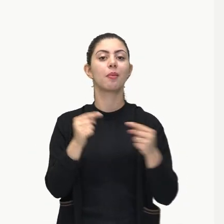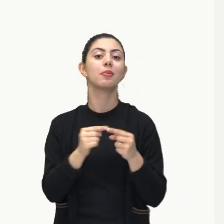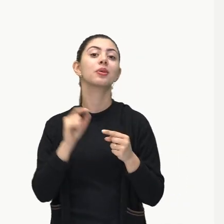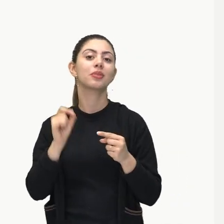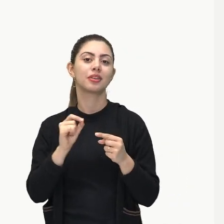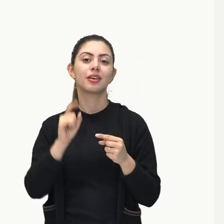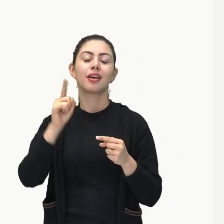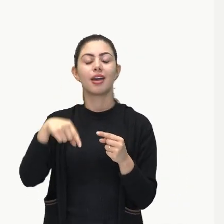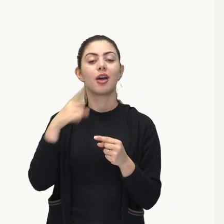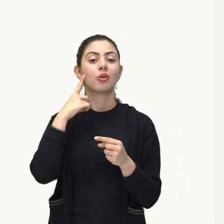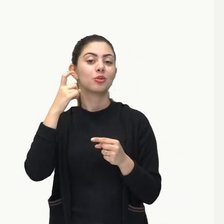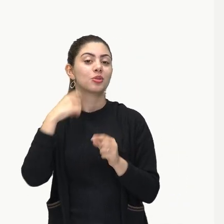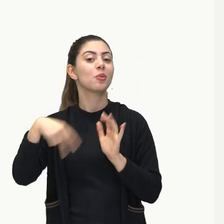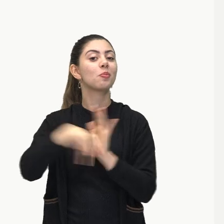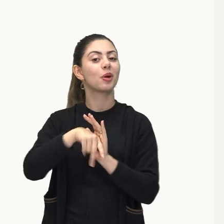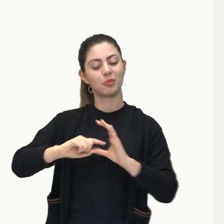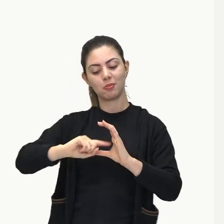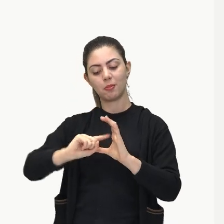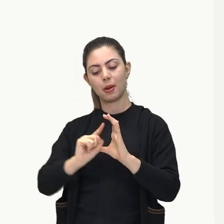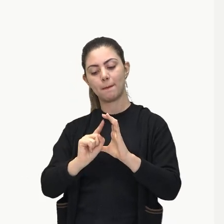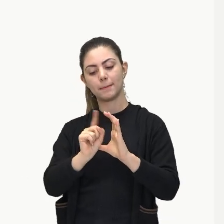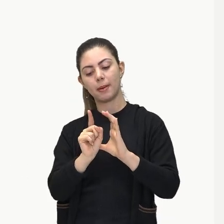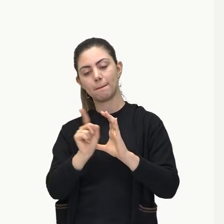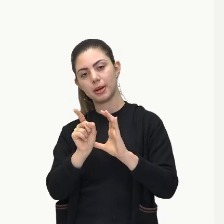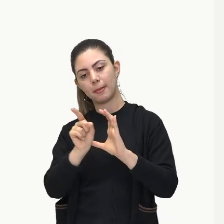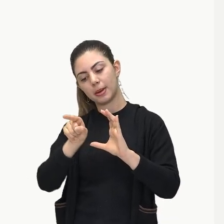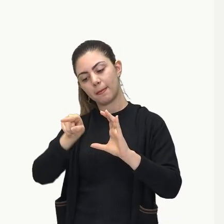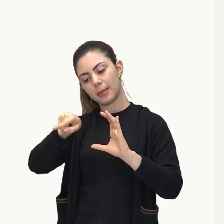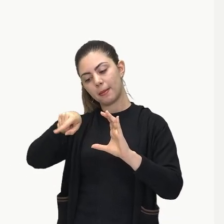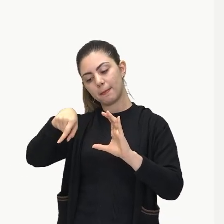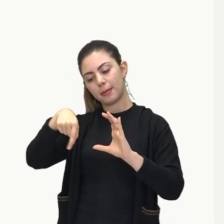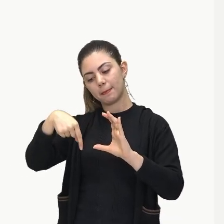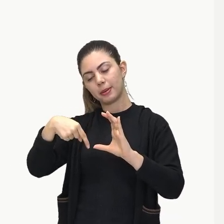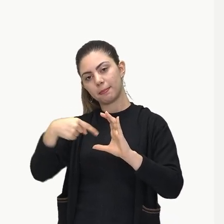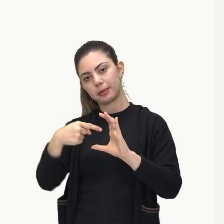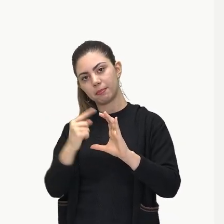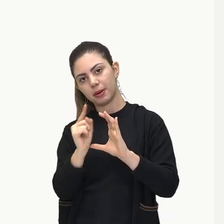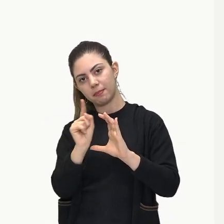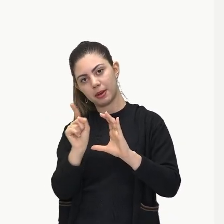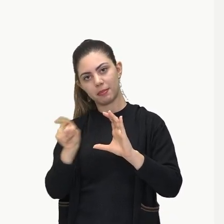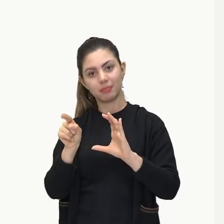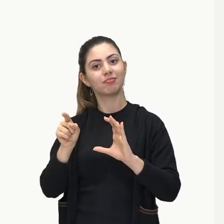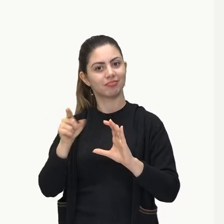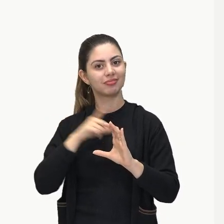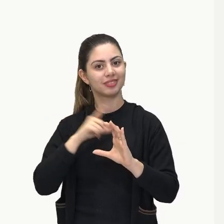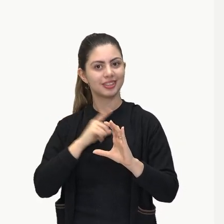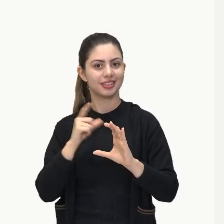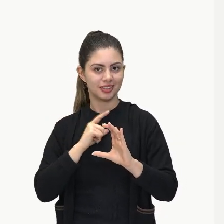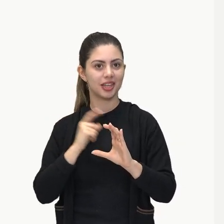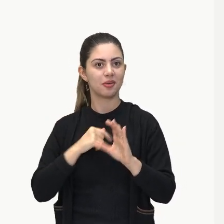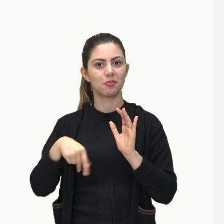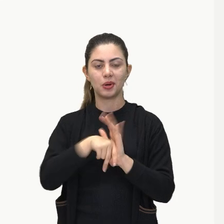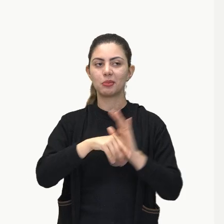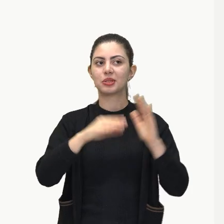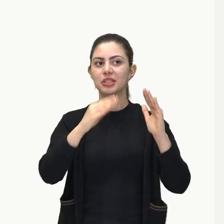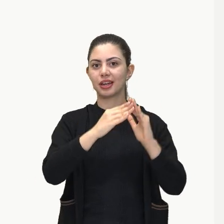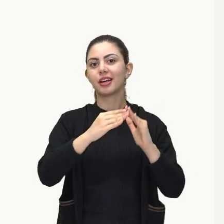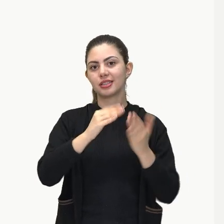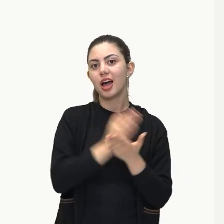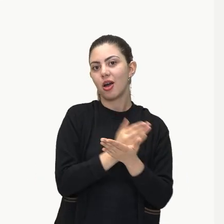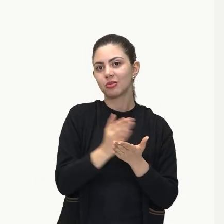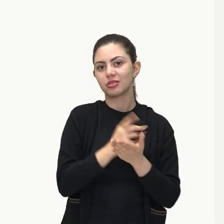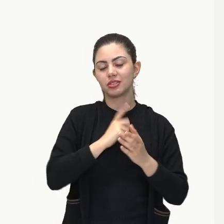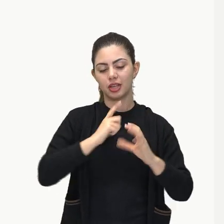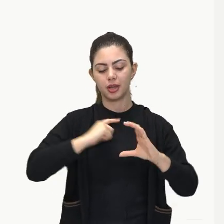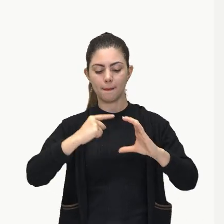som que o relógio faz. Tic-tac, tic-tac, tic-tac, nos relógios analógicos que possuem aqueles ponteiros.